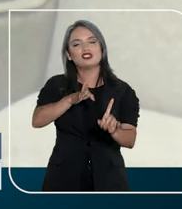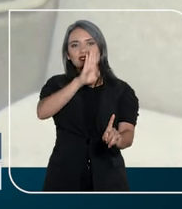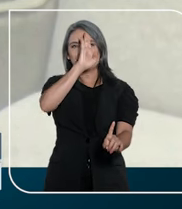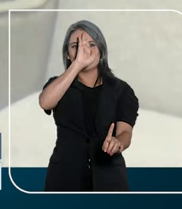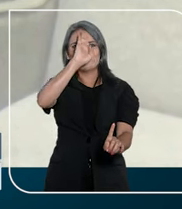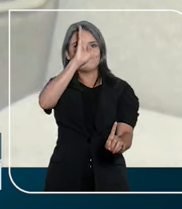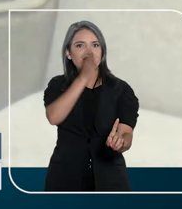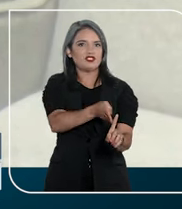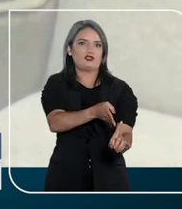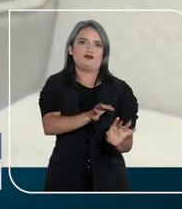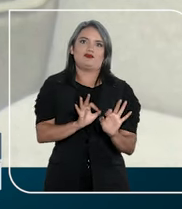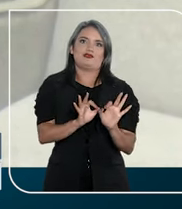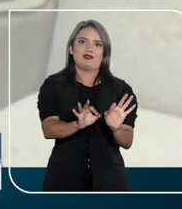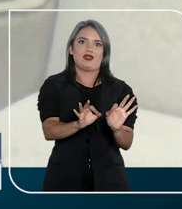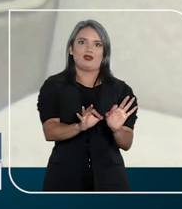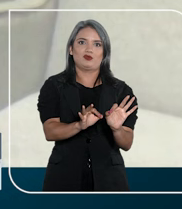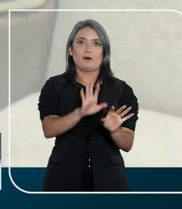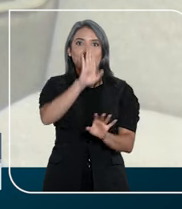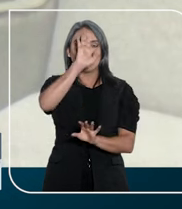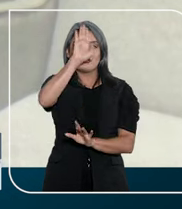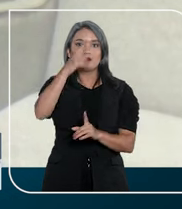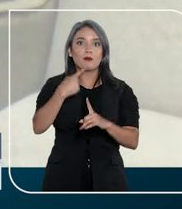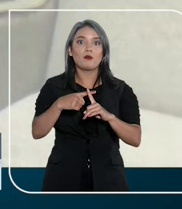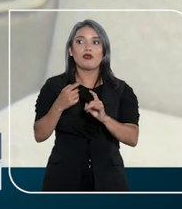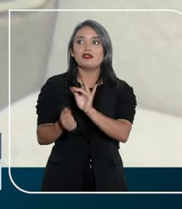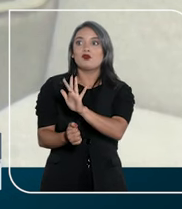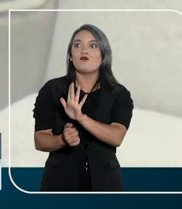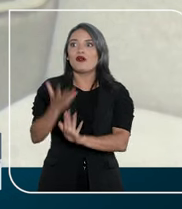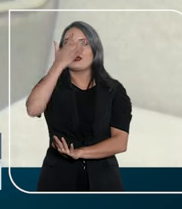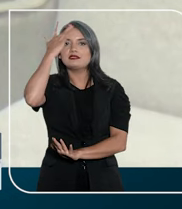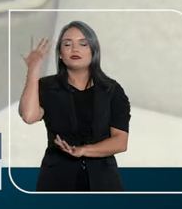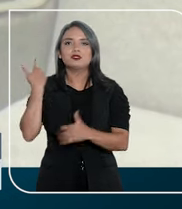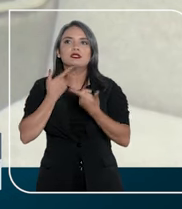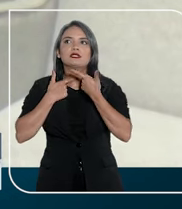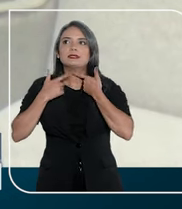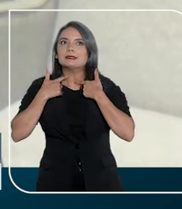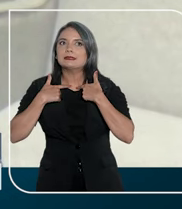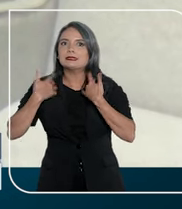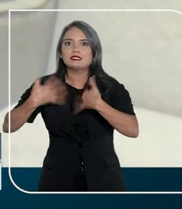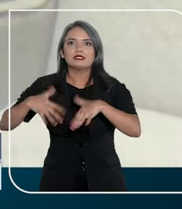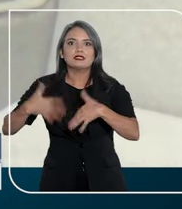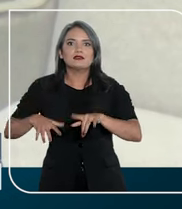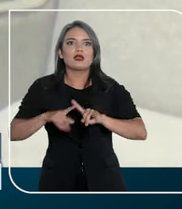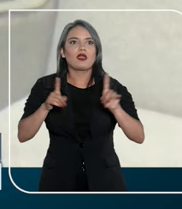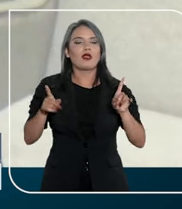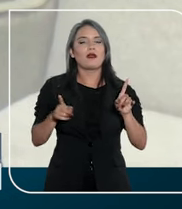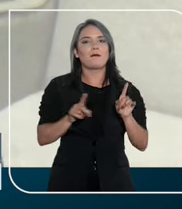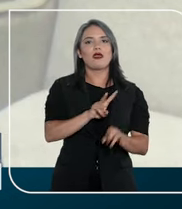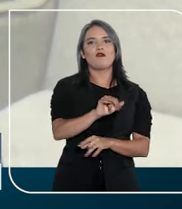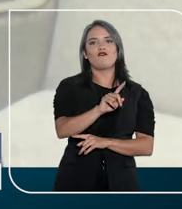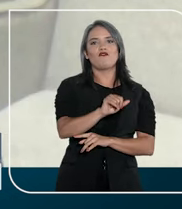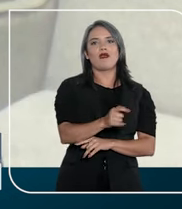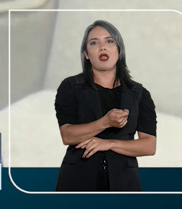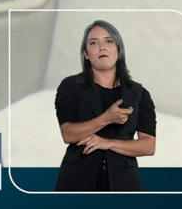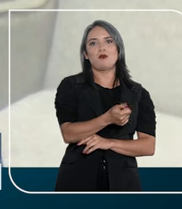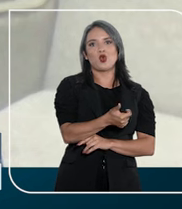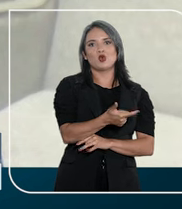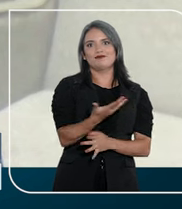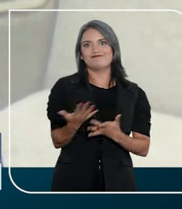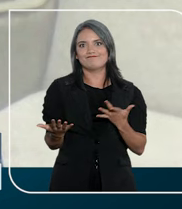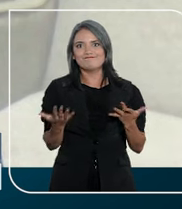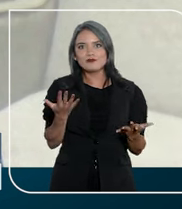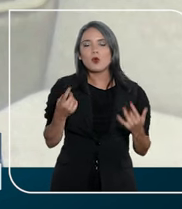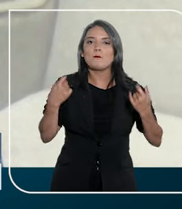muitos interessados e poucas as oportunidades, né? Isso acontece na licitação, isso acontece no concurso. E